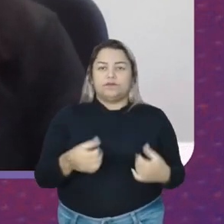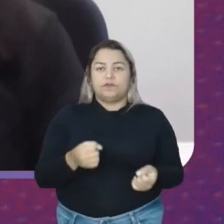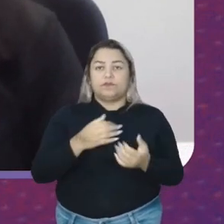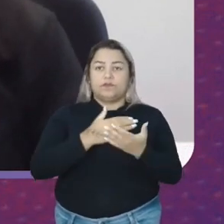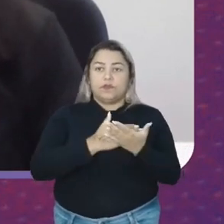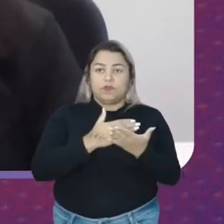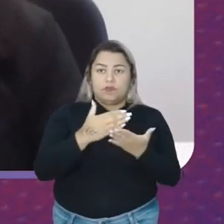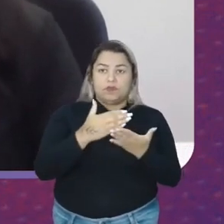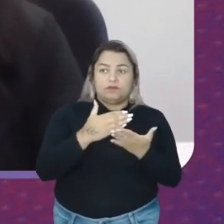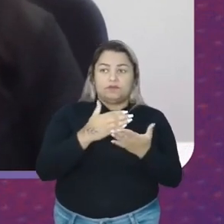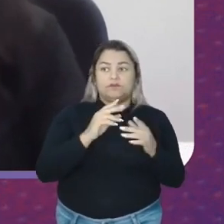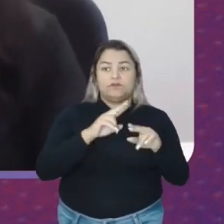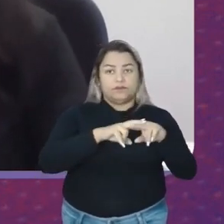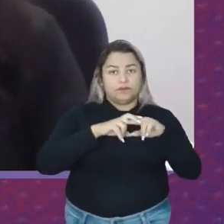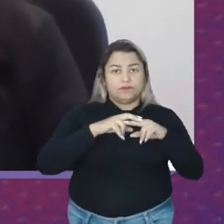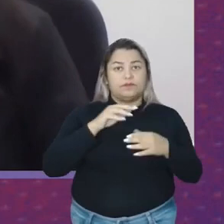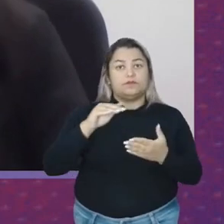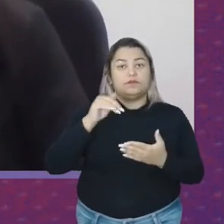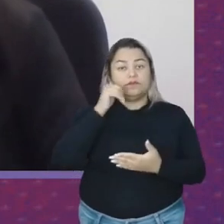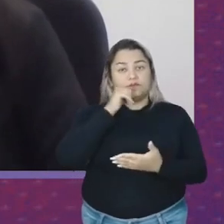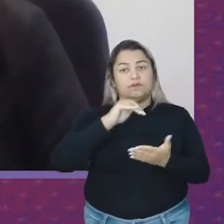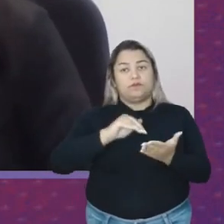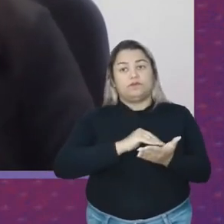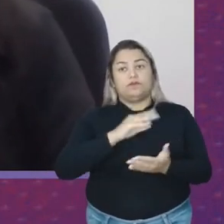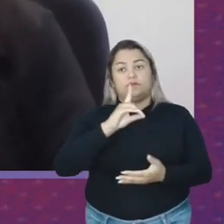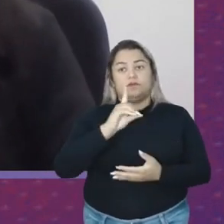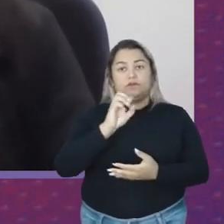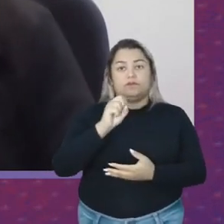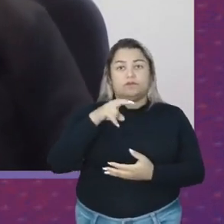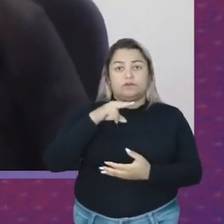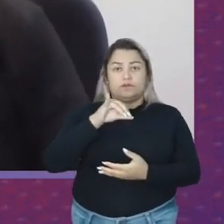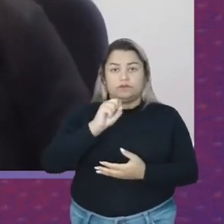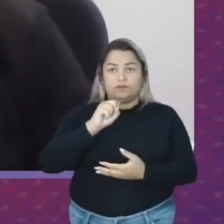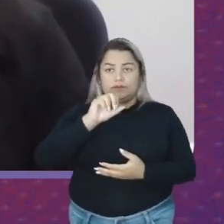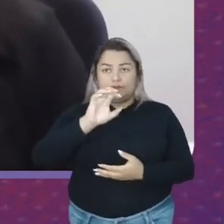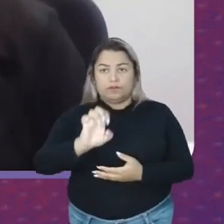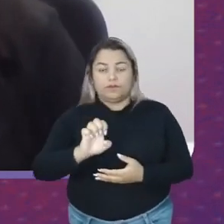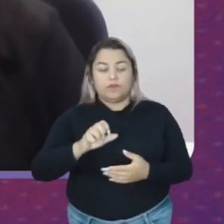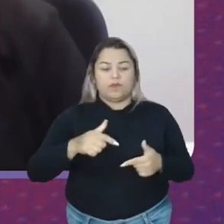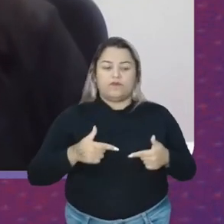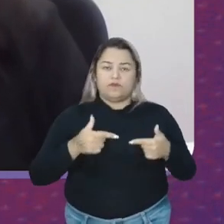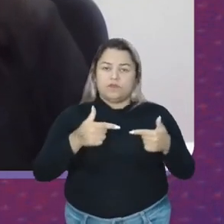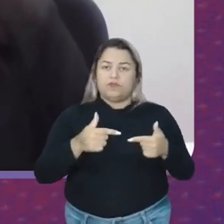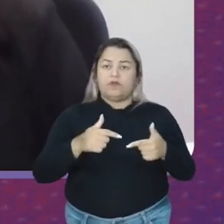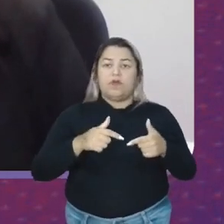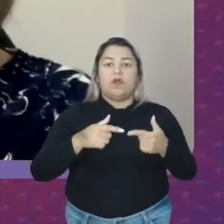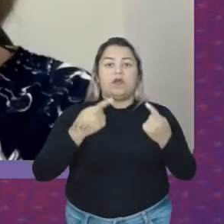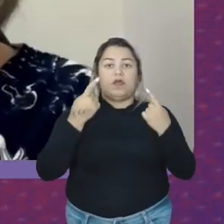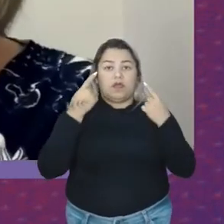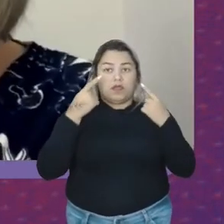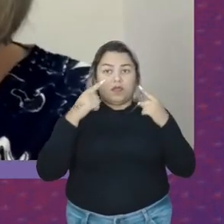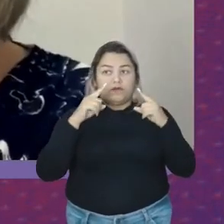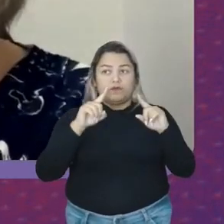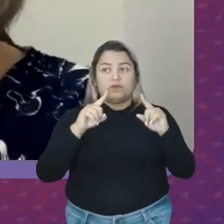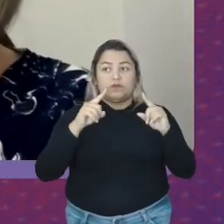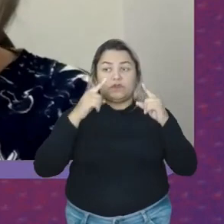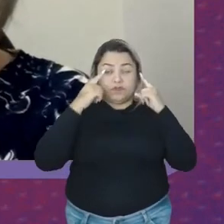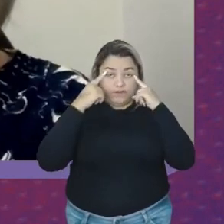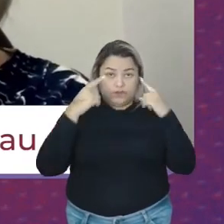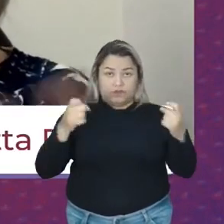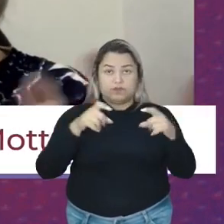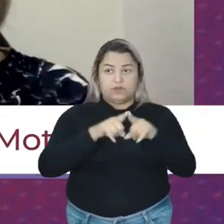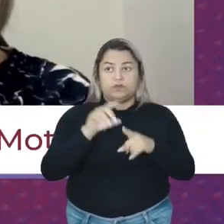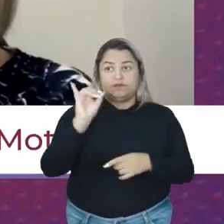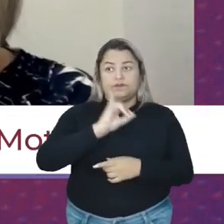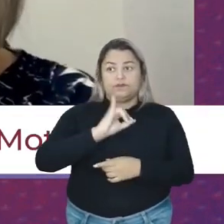aqui pela secretária Denise Dal, do enfrentamento à violência. Denise? Olá, eu